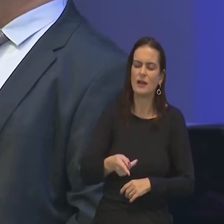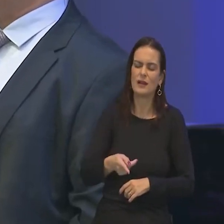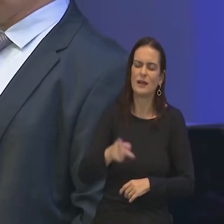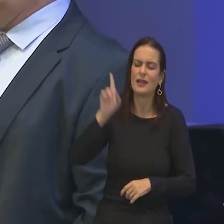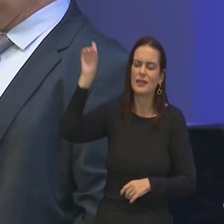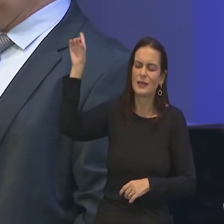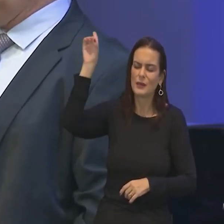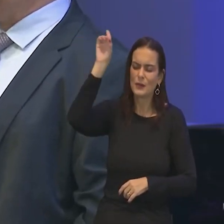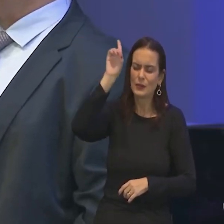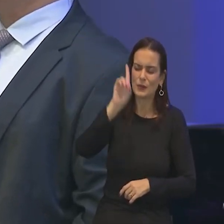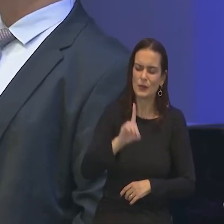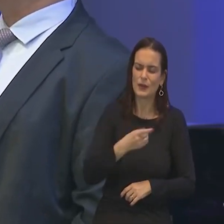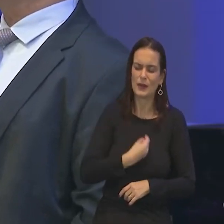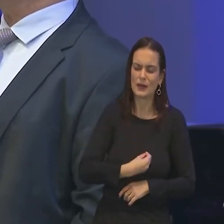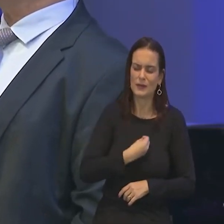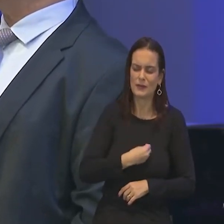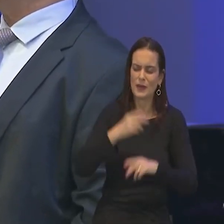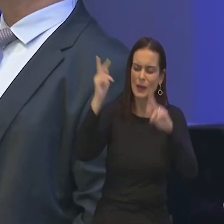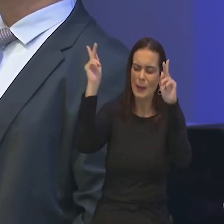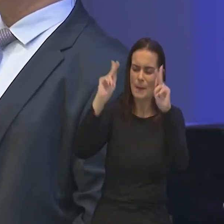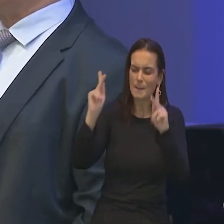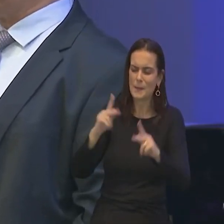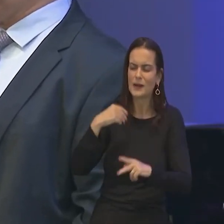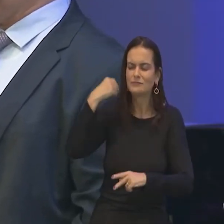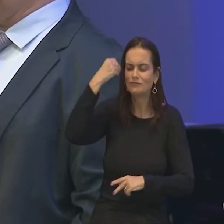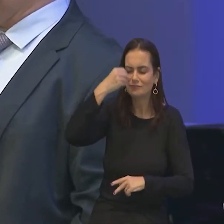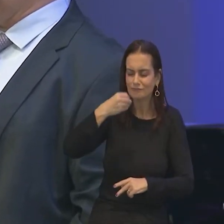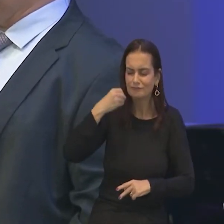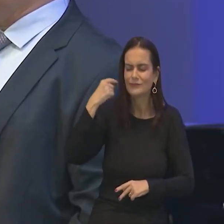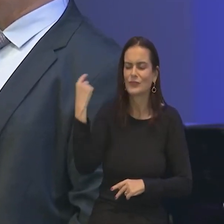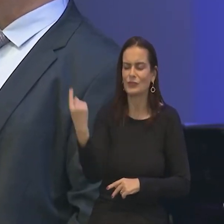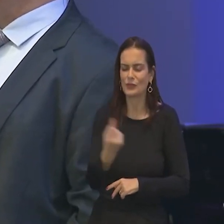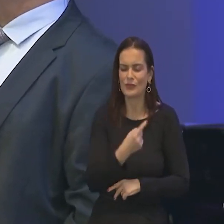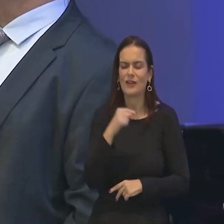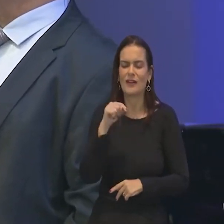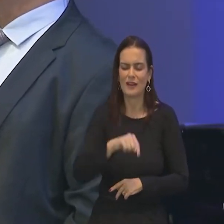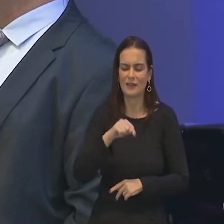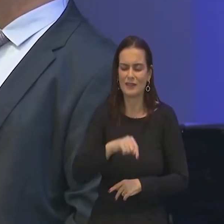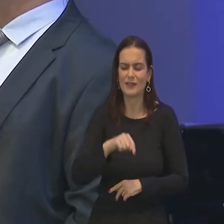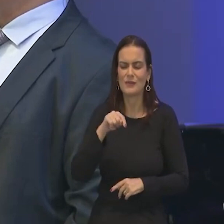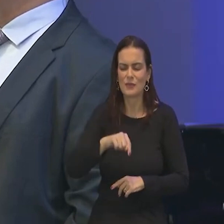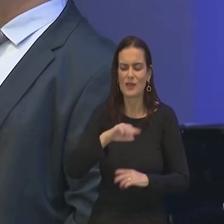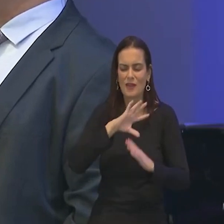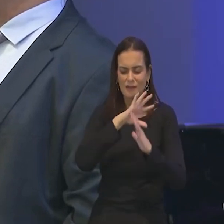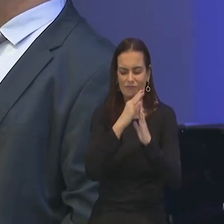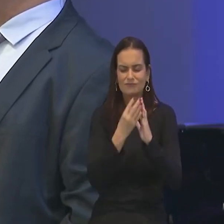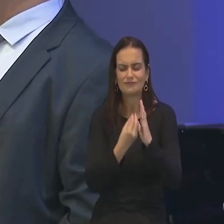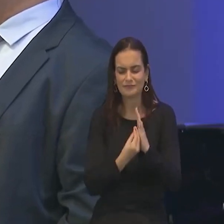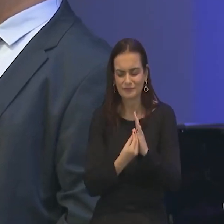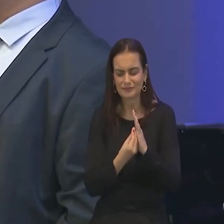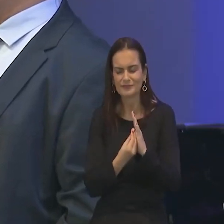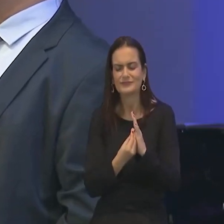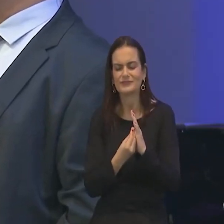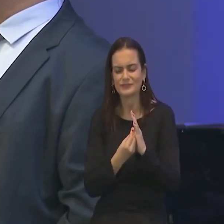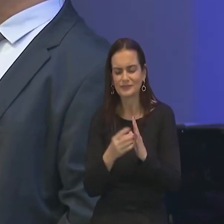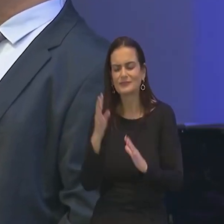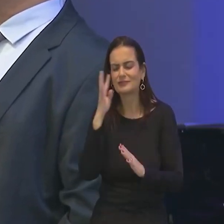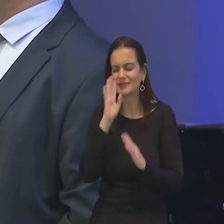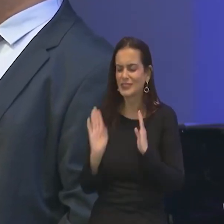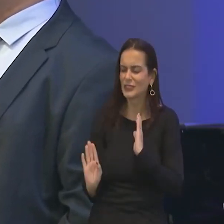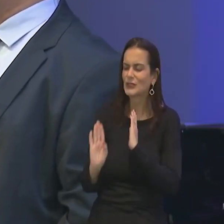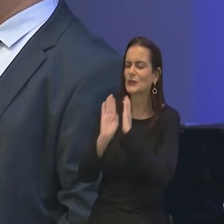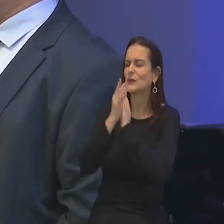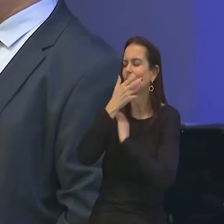é real, que a Tua paz nós experimentamos aqui, porque neste lugar nós marcamos e nós tivemos um encontro